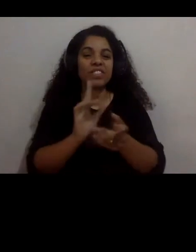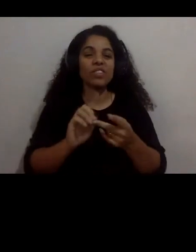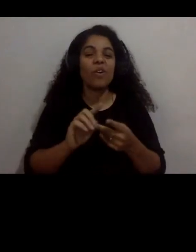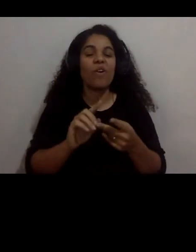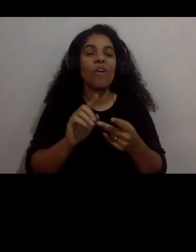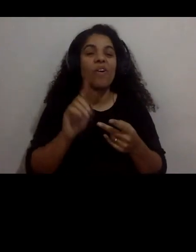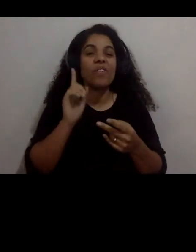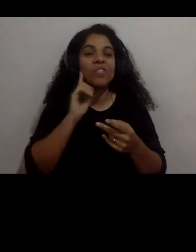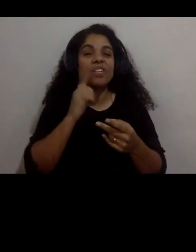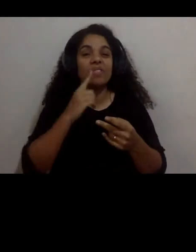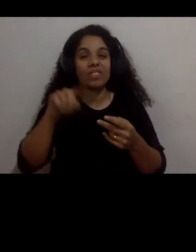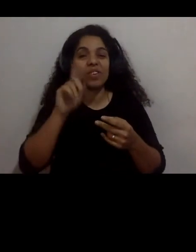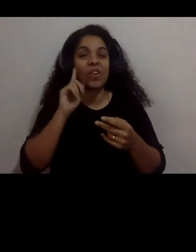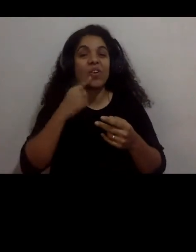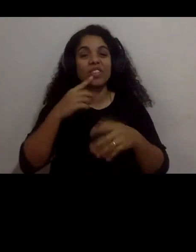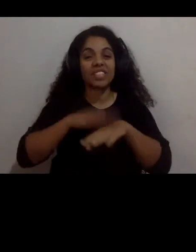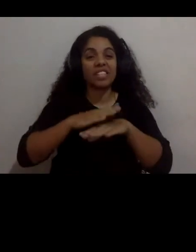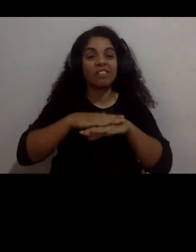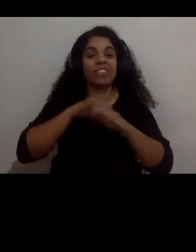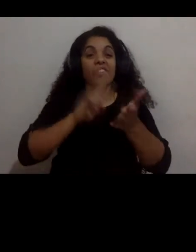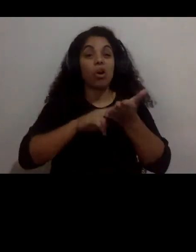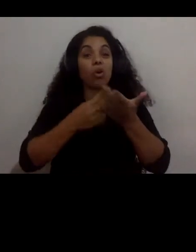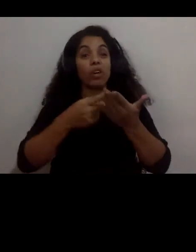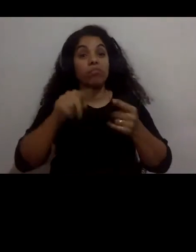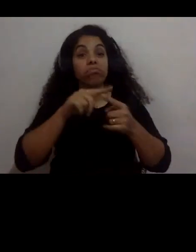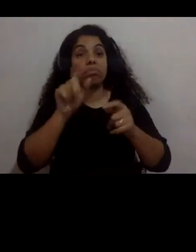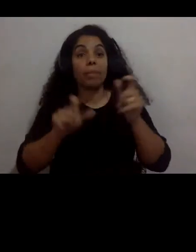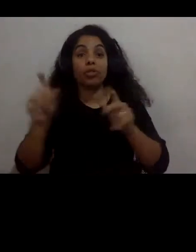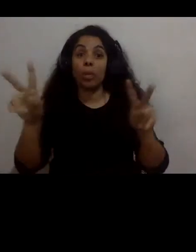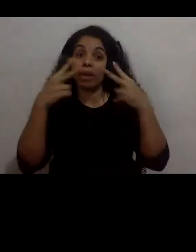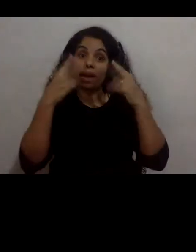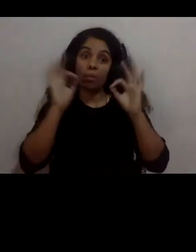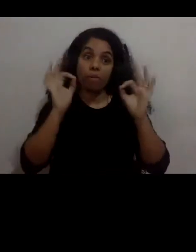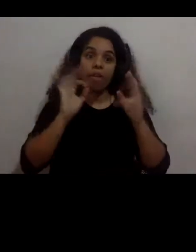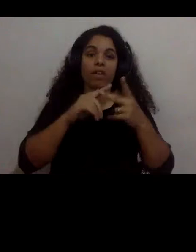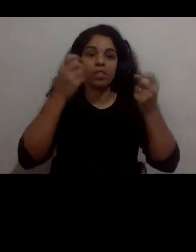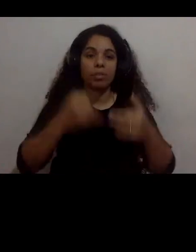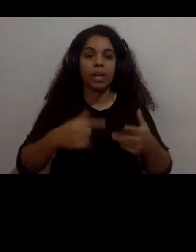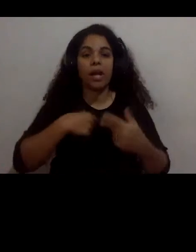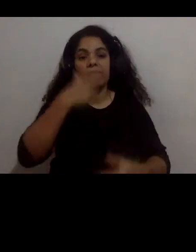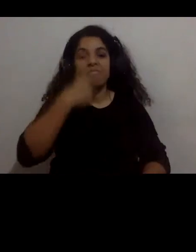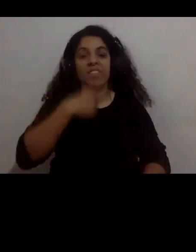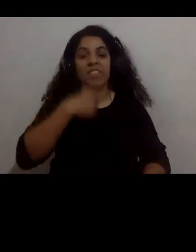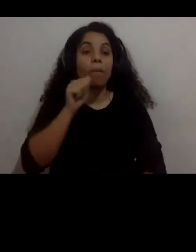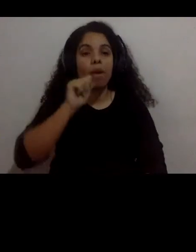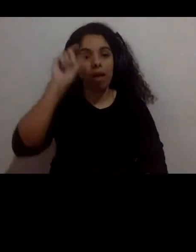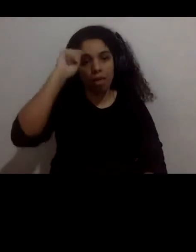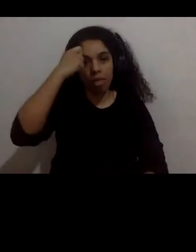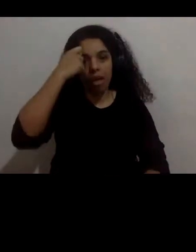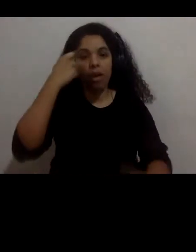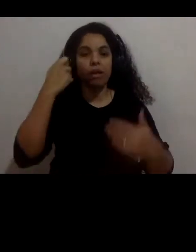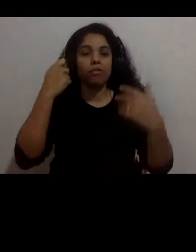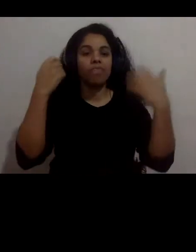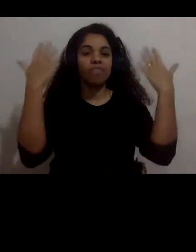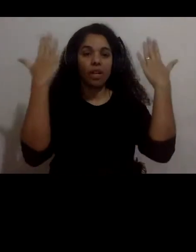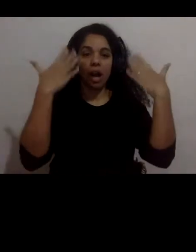pode ouvir, eu vou fazer para quem de alguma forma não pode me ver. Eu sou uma mulher negra, de cabelos um